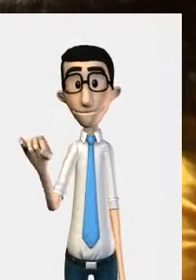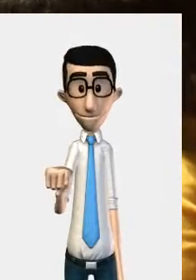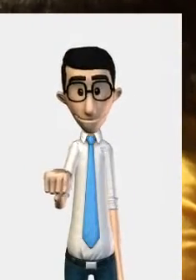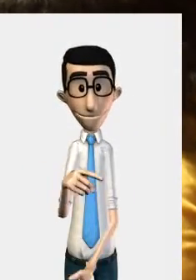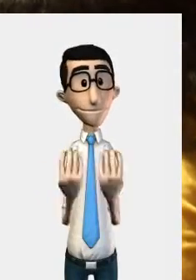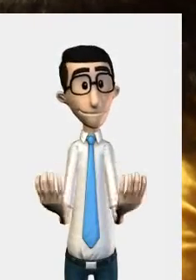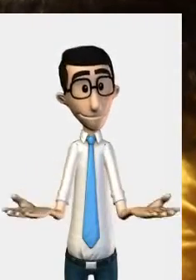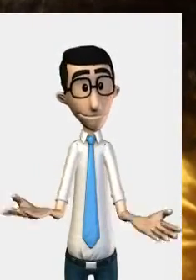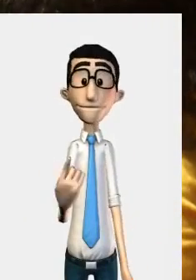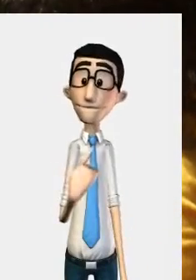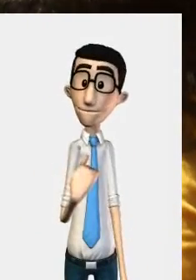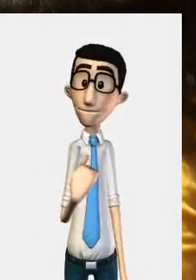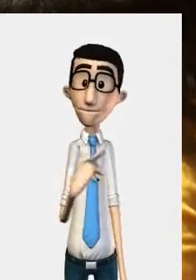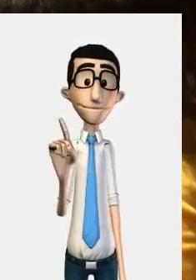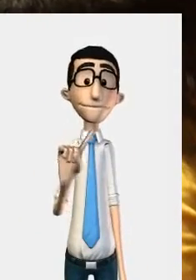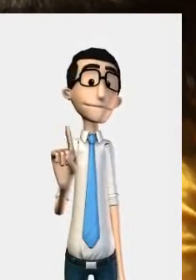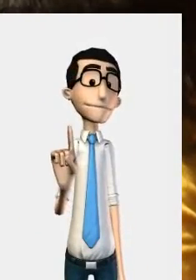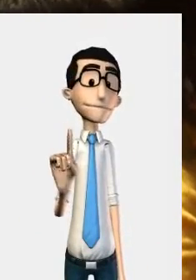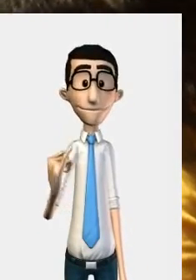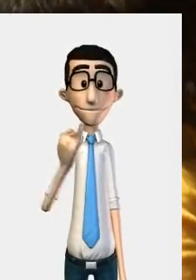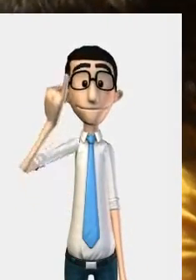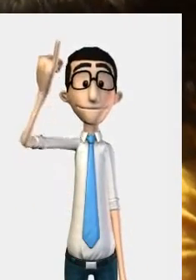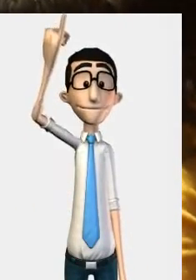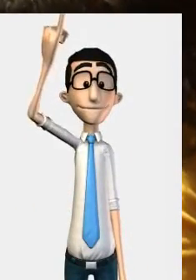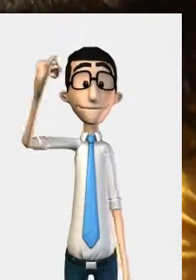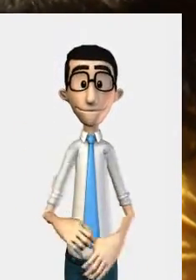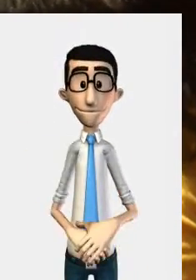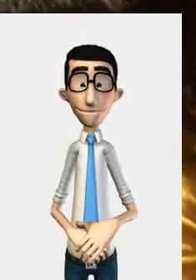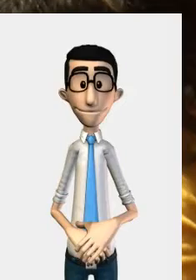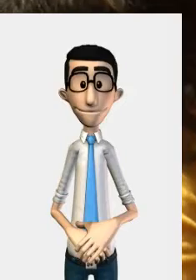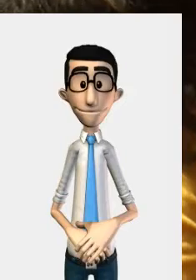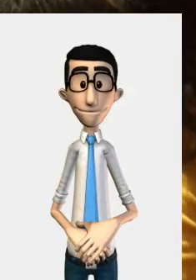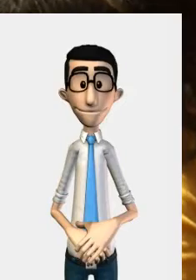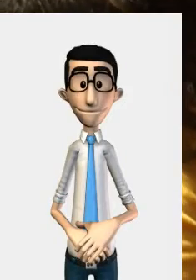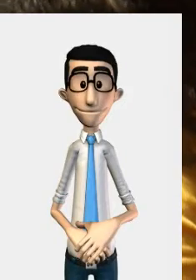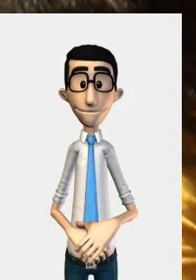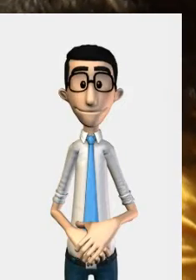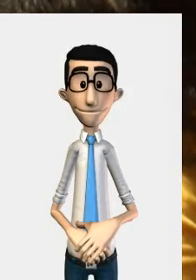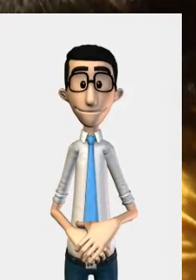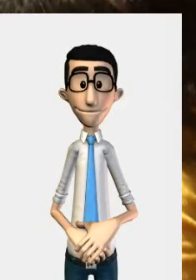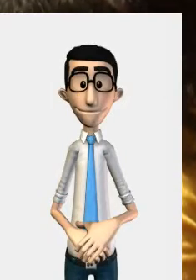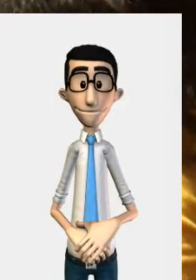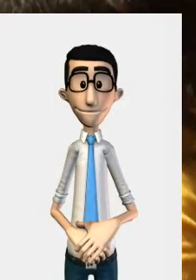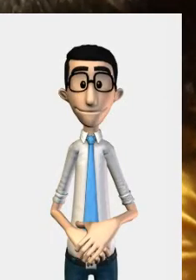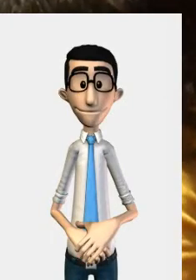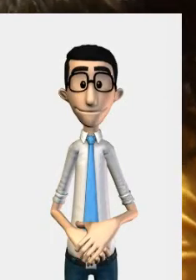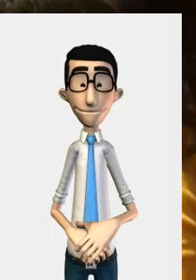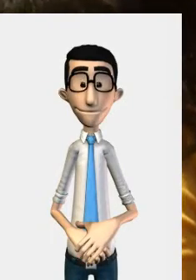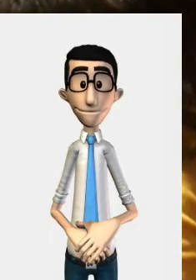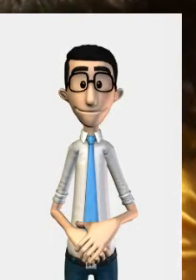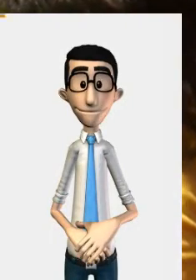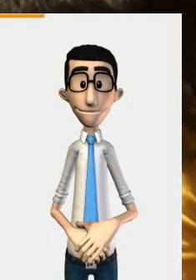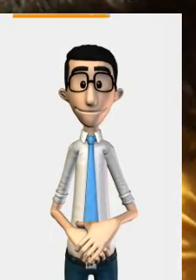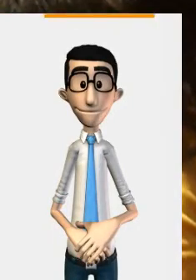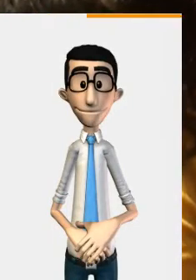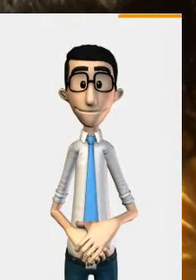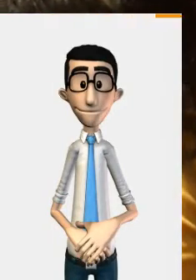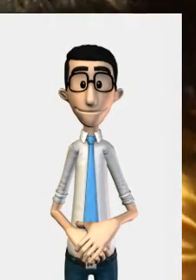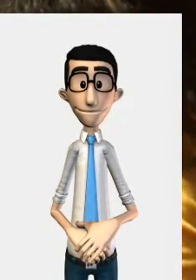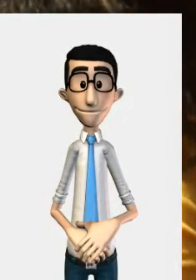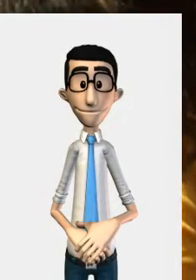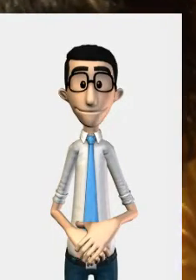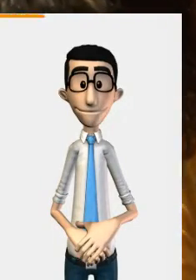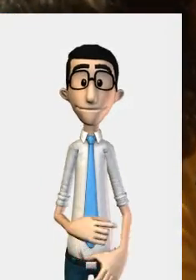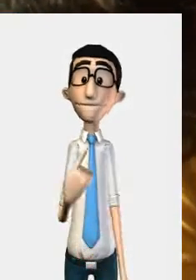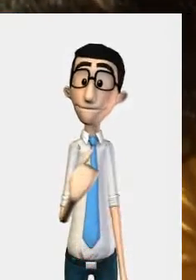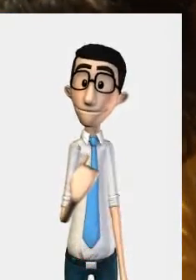conhecimento baseado em evidência científica. Sempre tomem mais de uma opinião, vejam o que mais de uma pessoa fala, esteja atento se aquela pessoa não tem algum